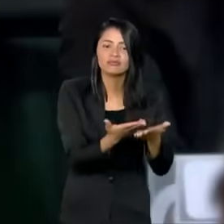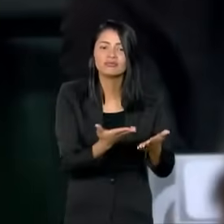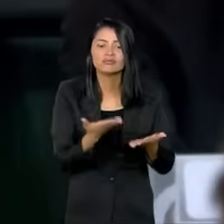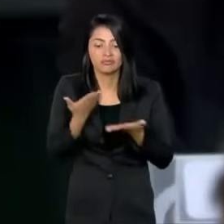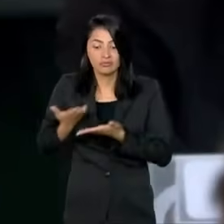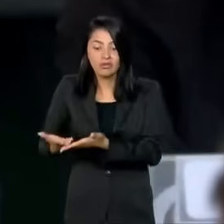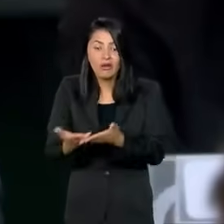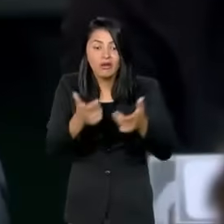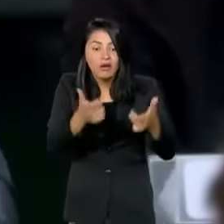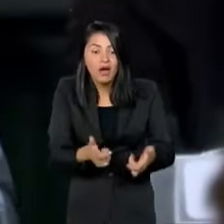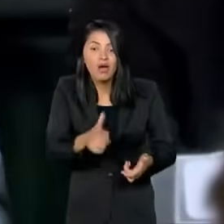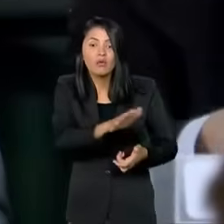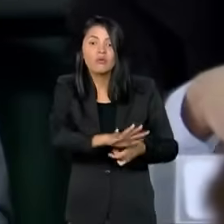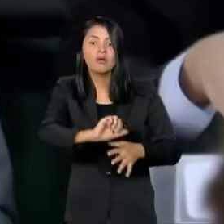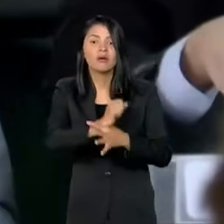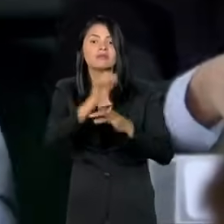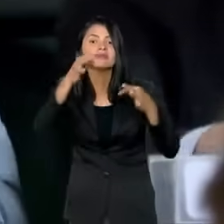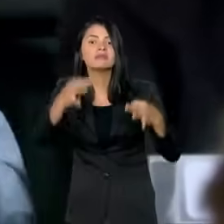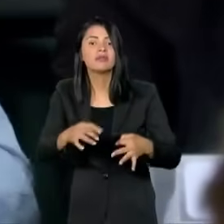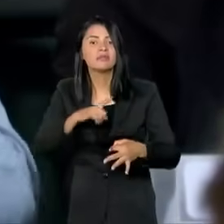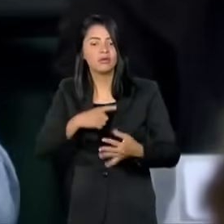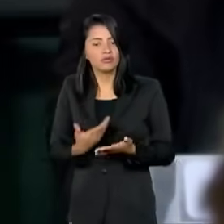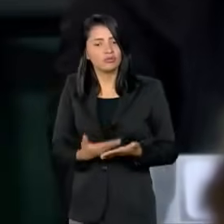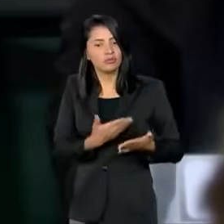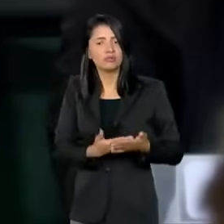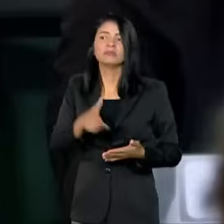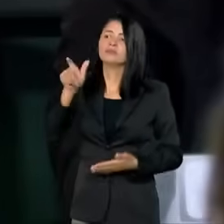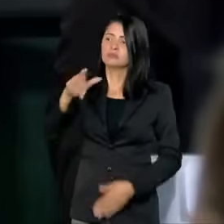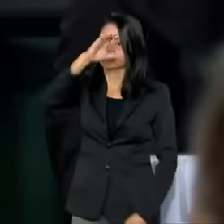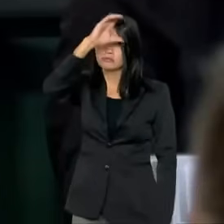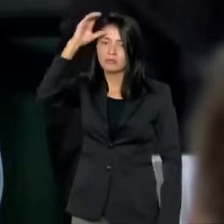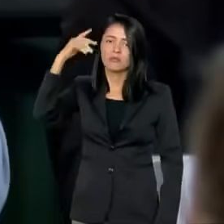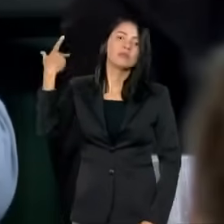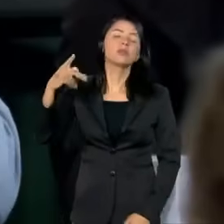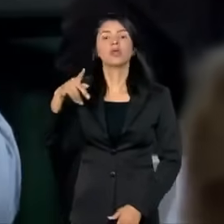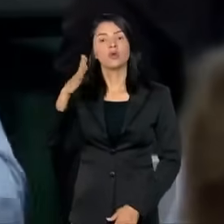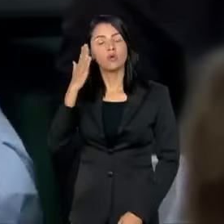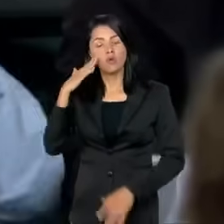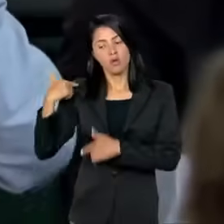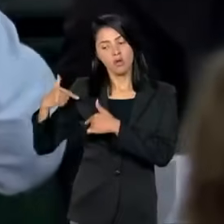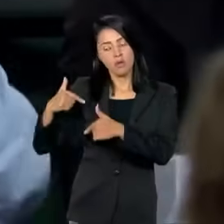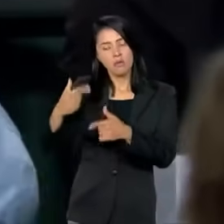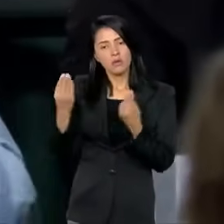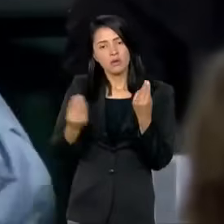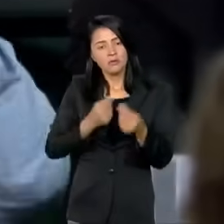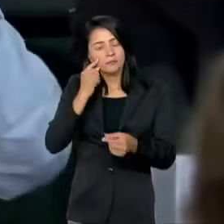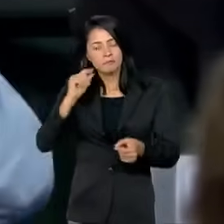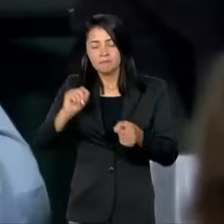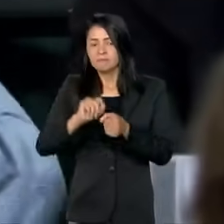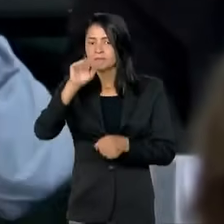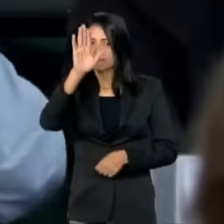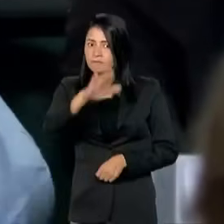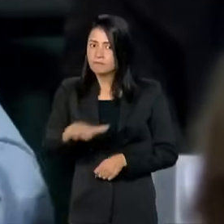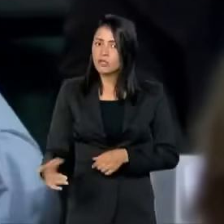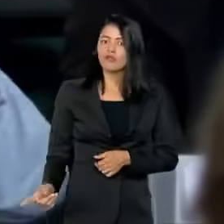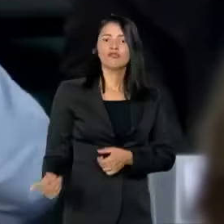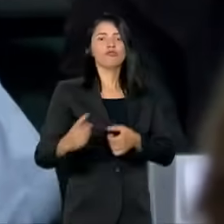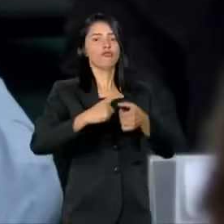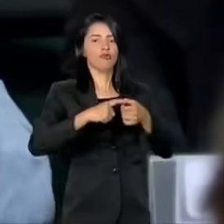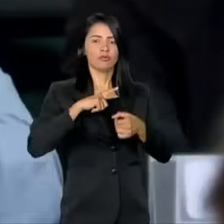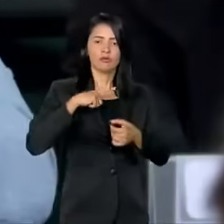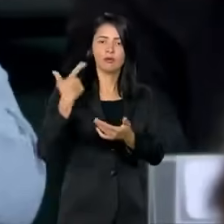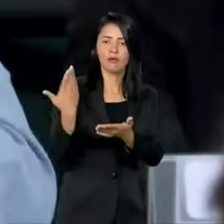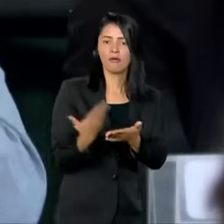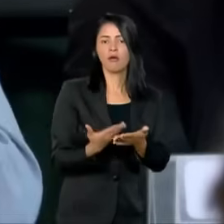eles tenham espaço. Então, o Camilo Costa sabe que, com todo o trabalho que ele tem, fazer com que as crianças voltem até ela